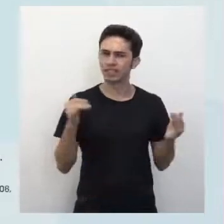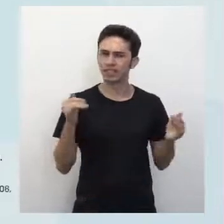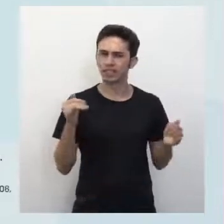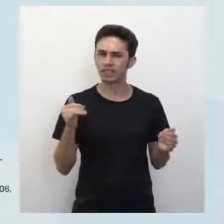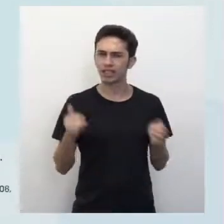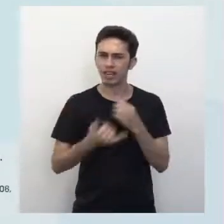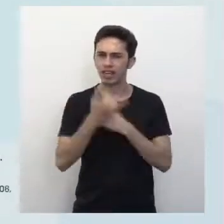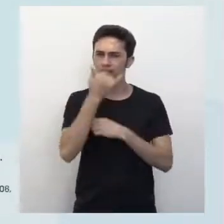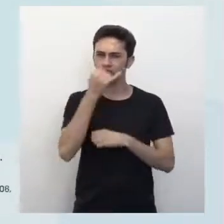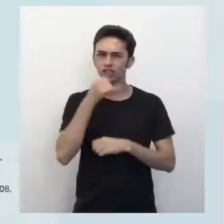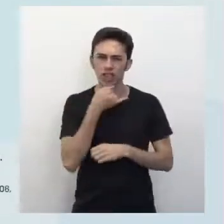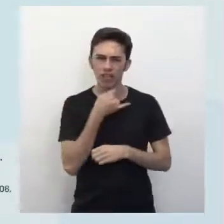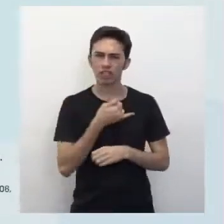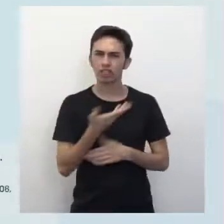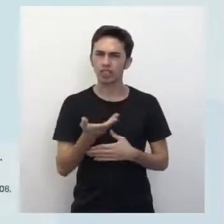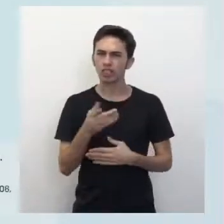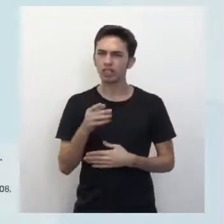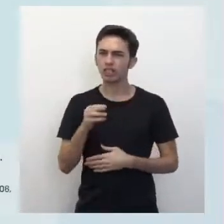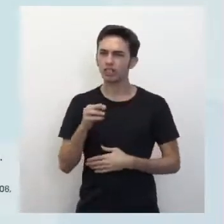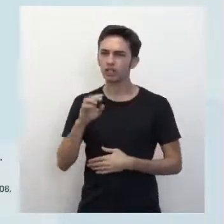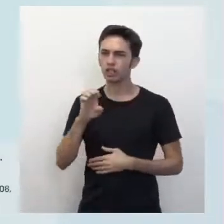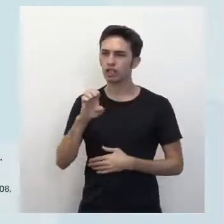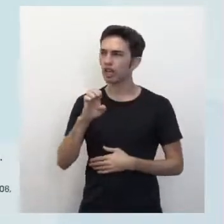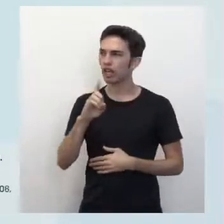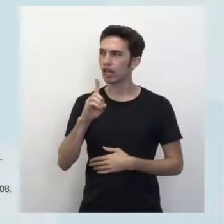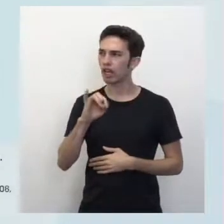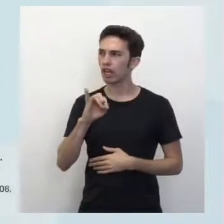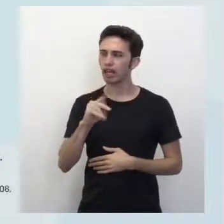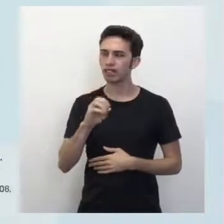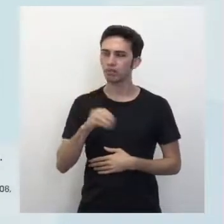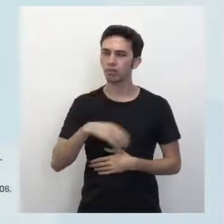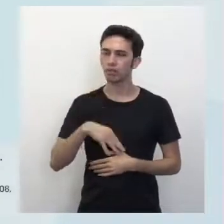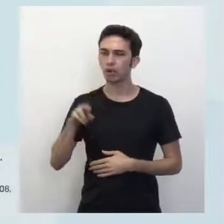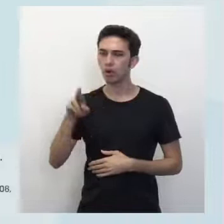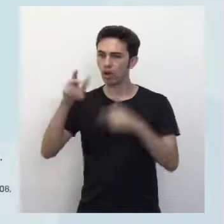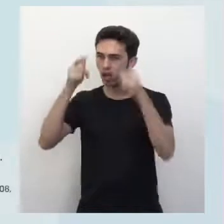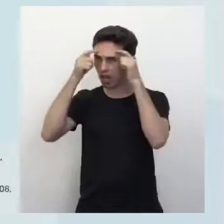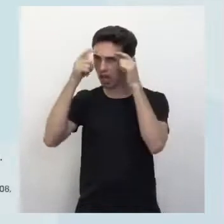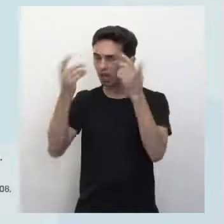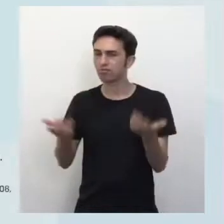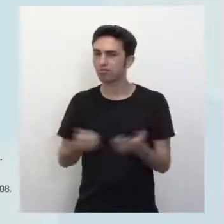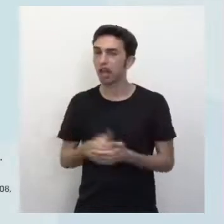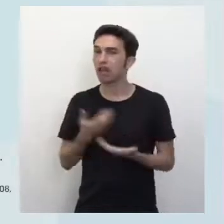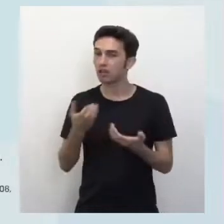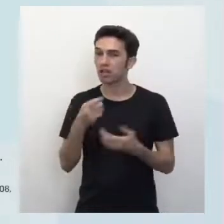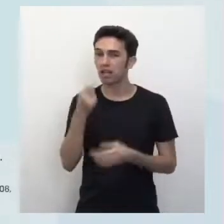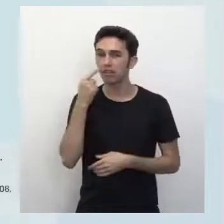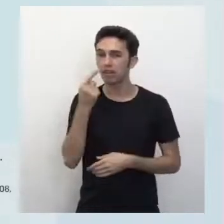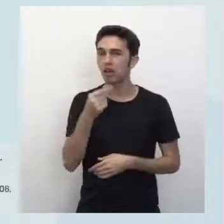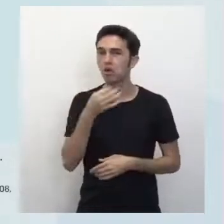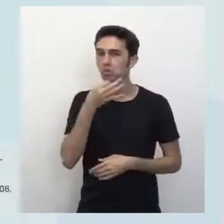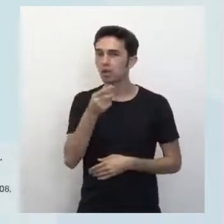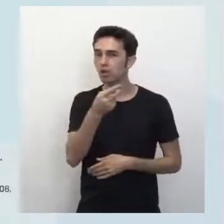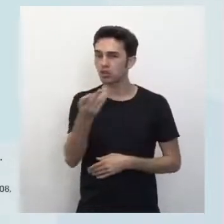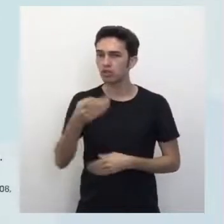pessoal? Gostaria de poder ouvir vocês no chat, se puderem também justificar a resposta de vocês. Em 1